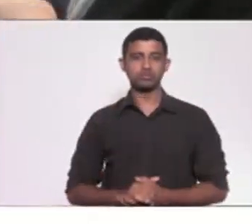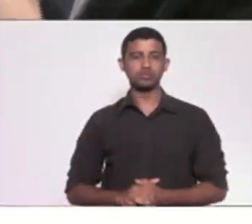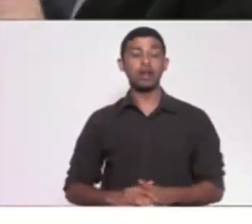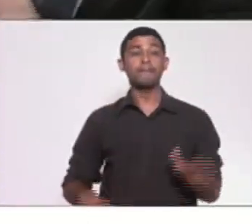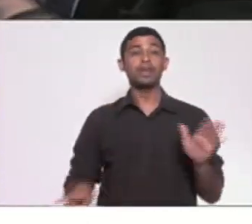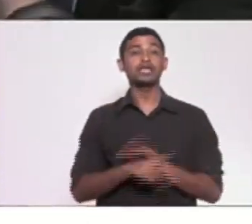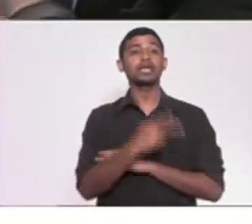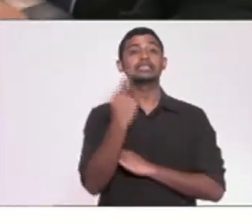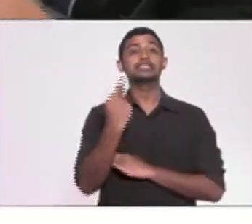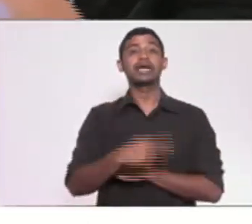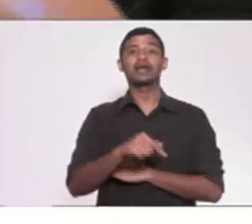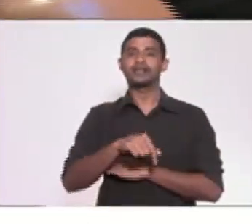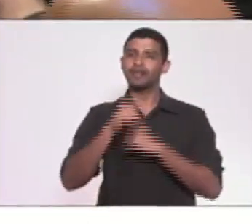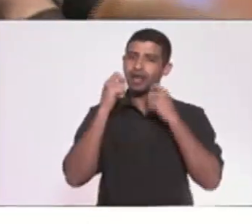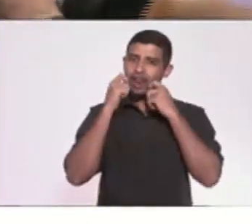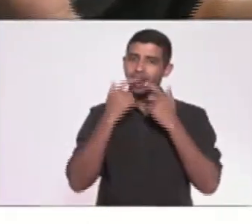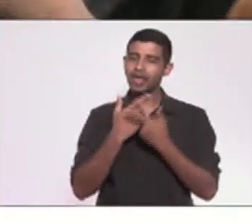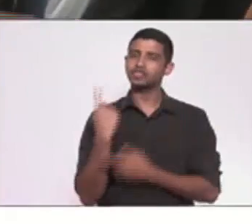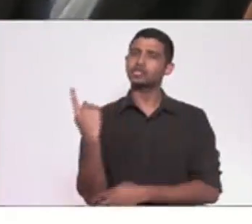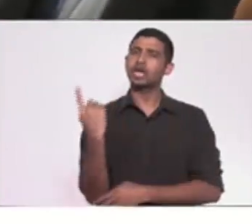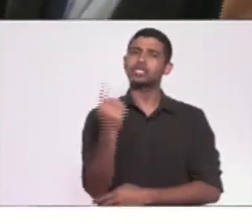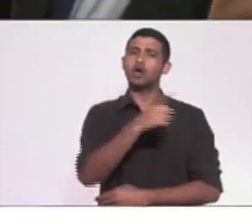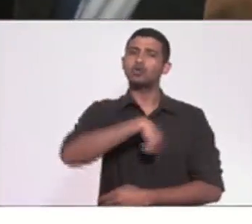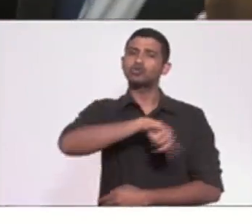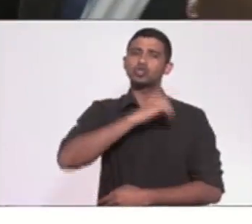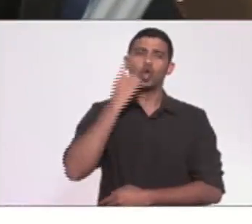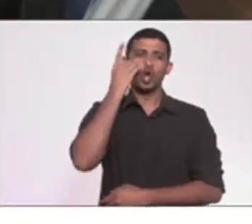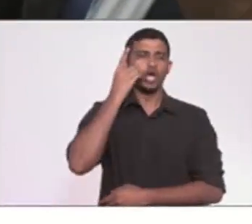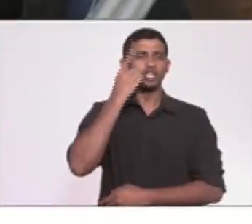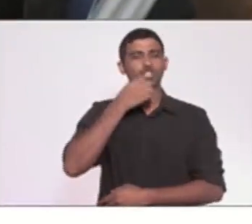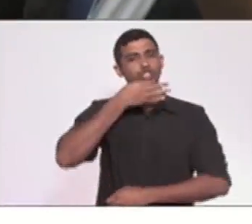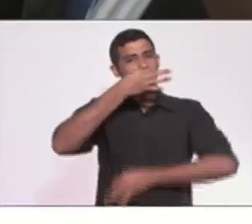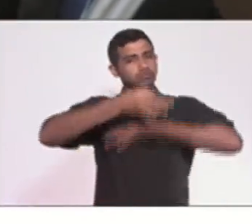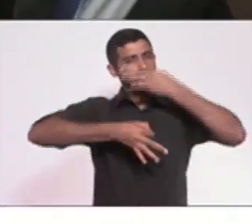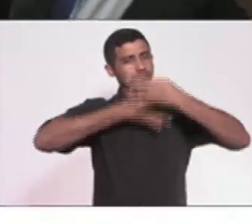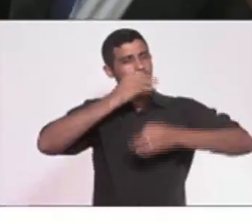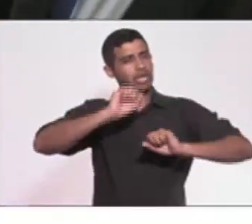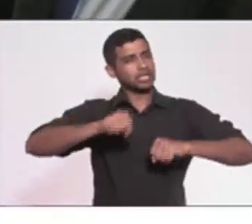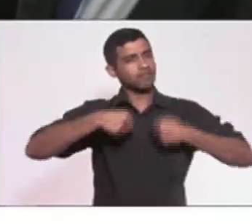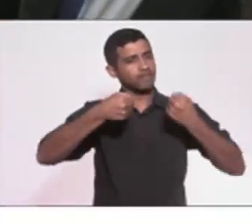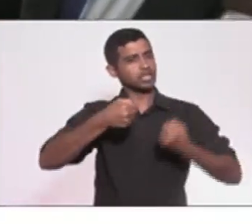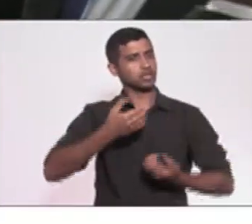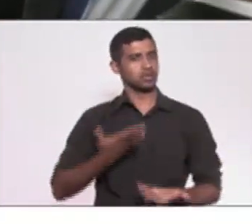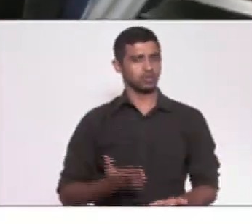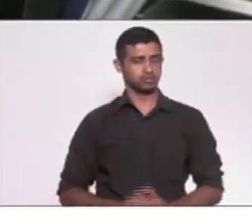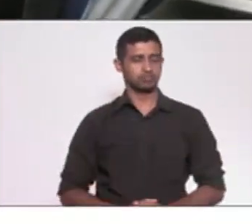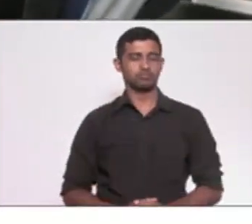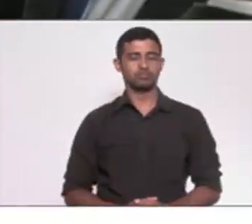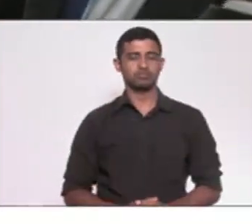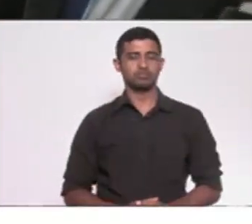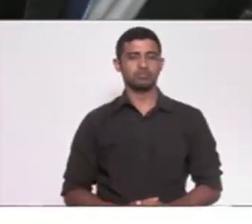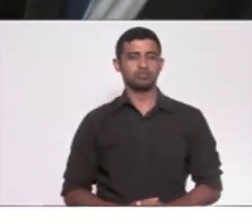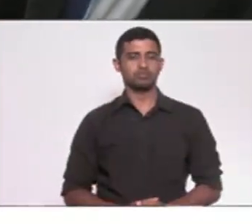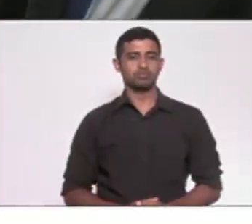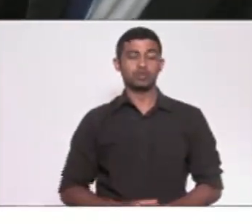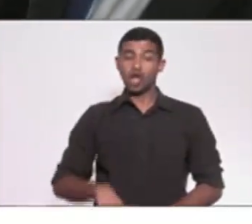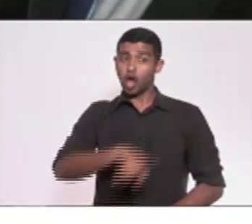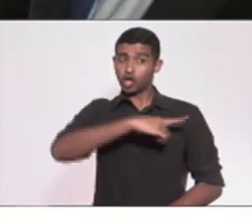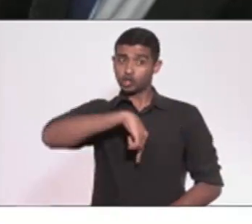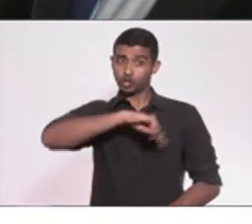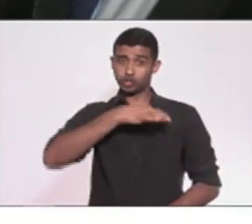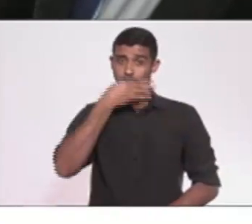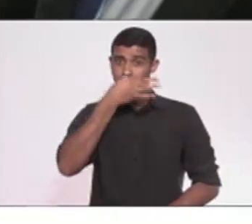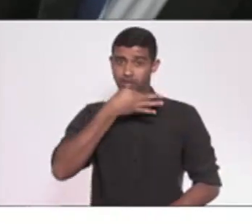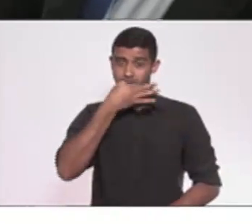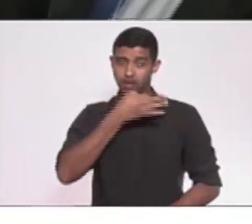esse parlamento e cabe a cada um de nós aqui defender a sua visão sobre o que significa essa defesa. No nosso entender, senhor